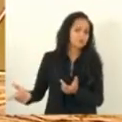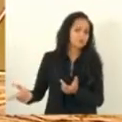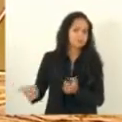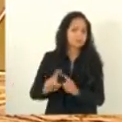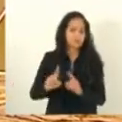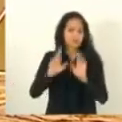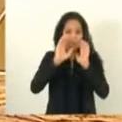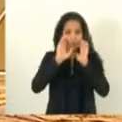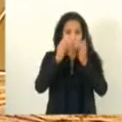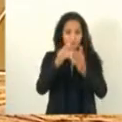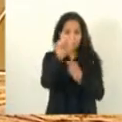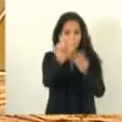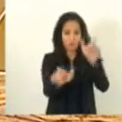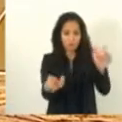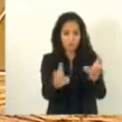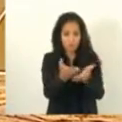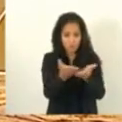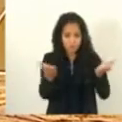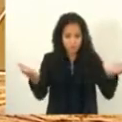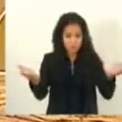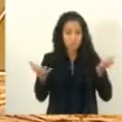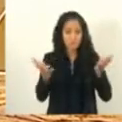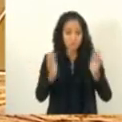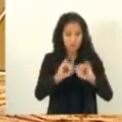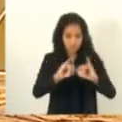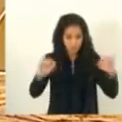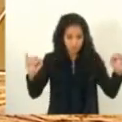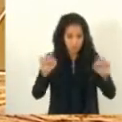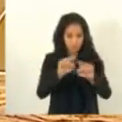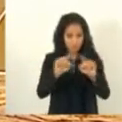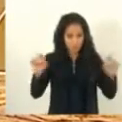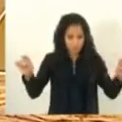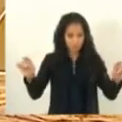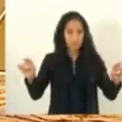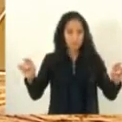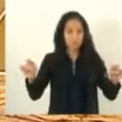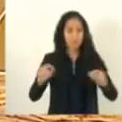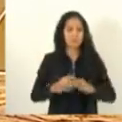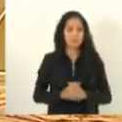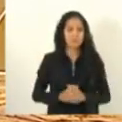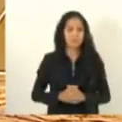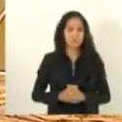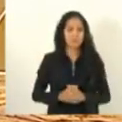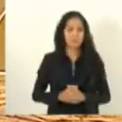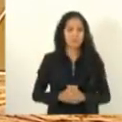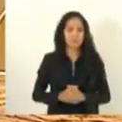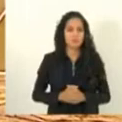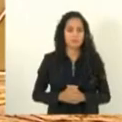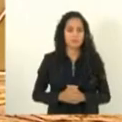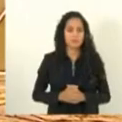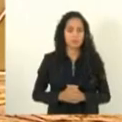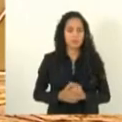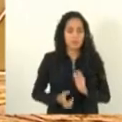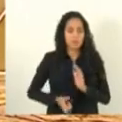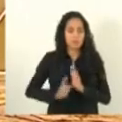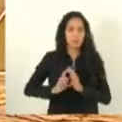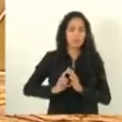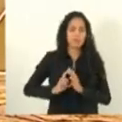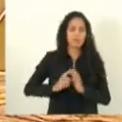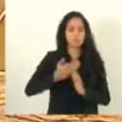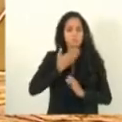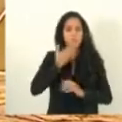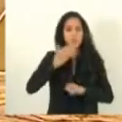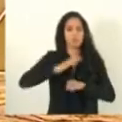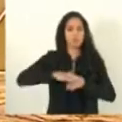vocês. Eu não faria isso, porque isso não condiz com a posição de